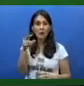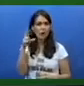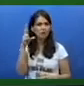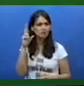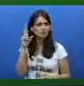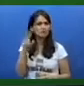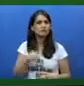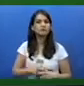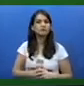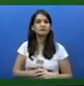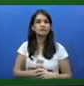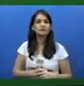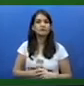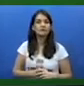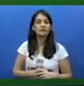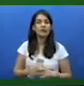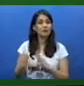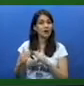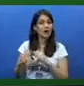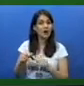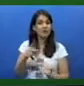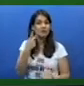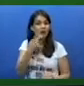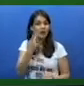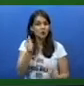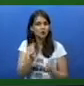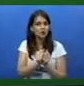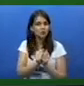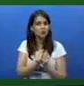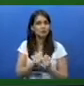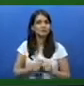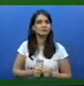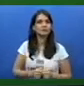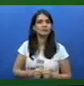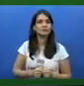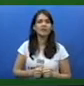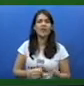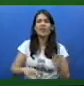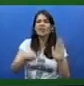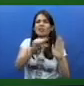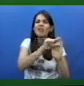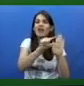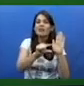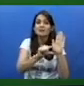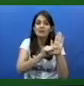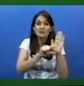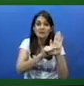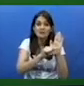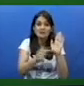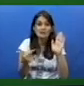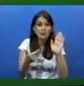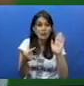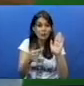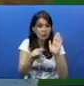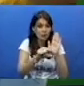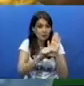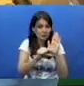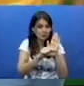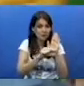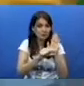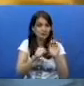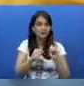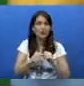casa. Na segunda estrofe, o acento fica lá